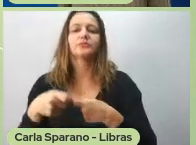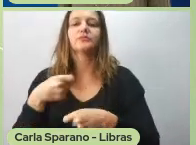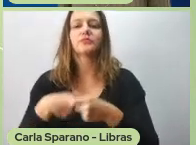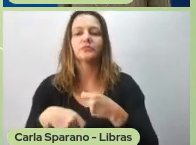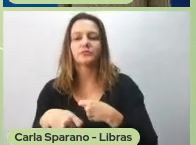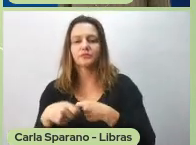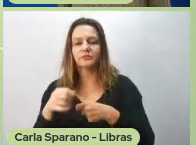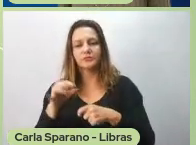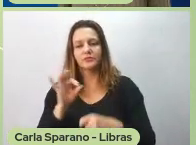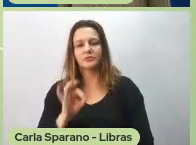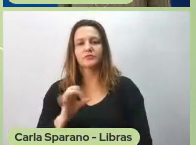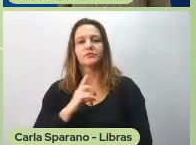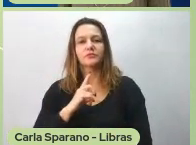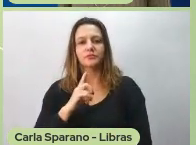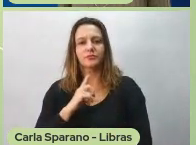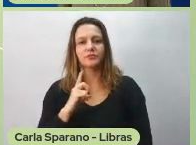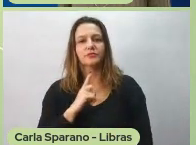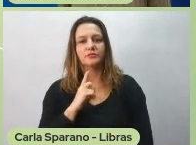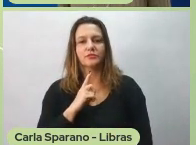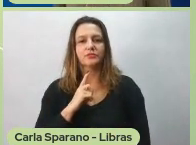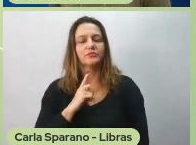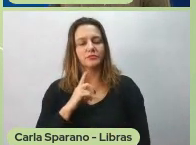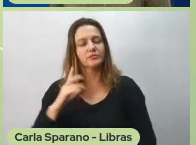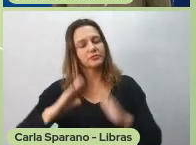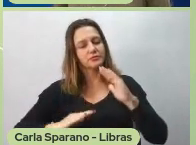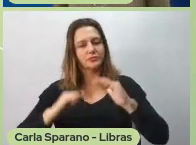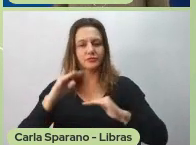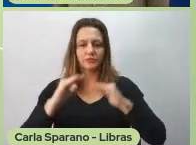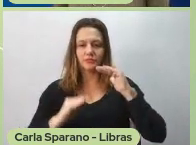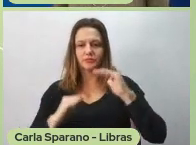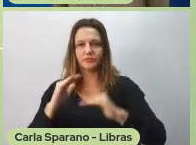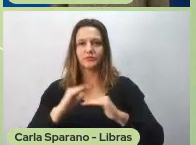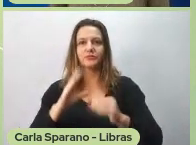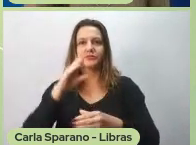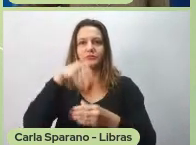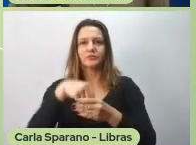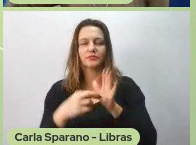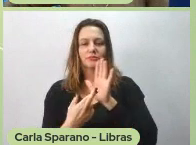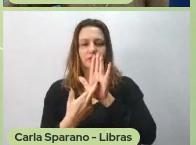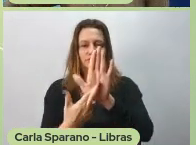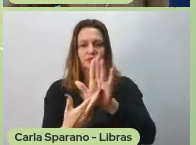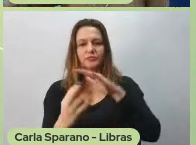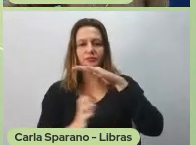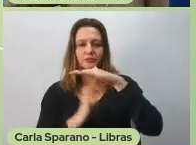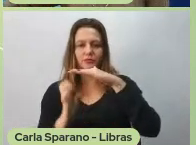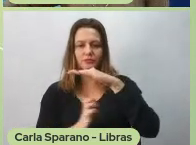corrijam desequilíbrios que existem até hoje nas representações das empresas.